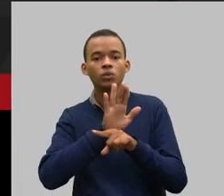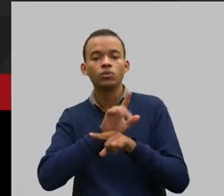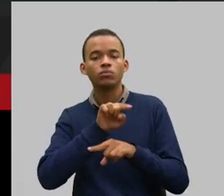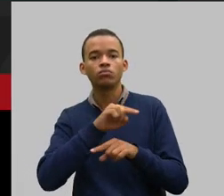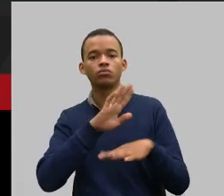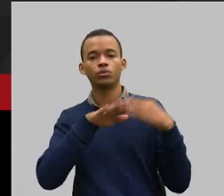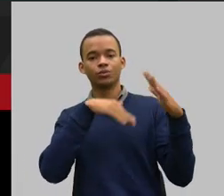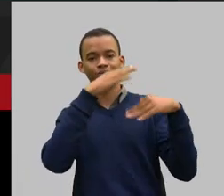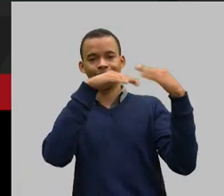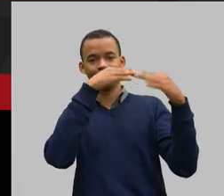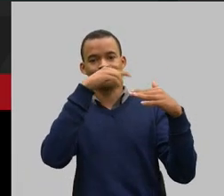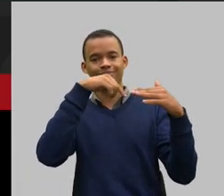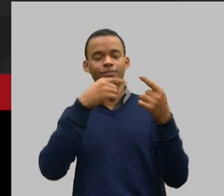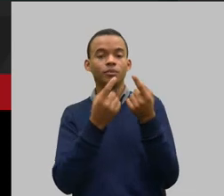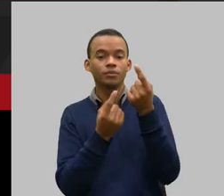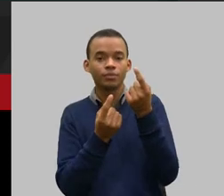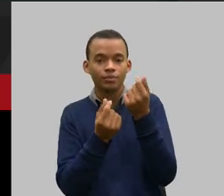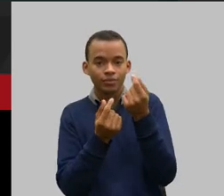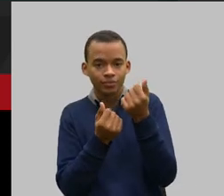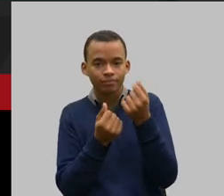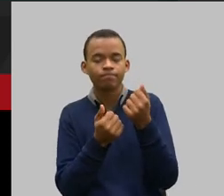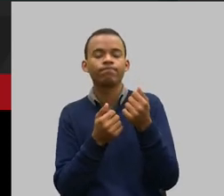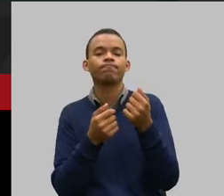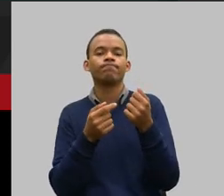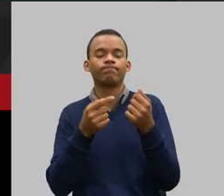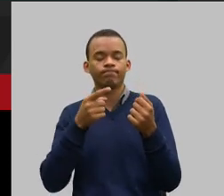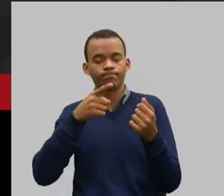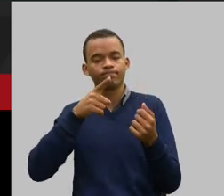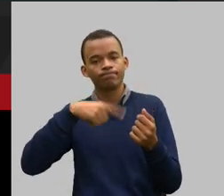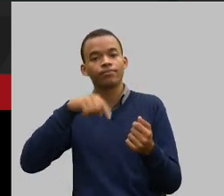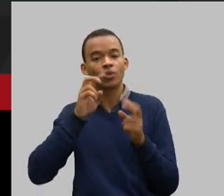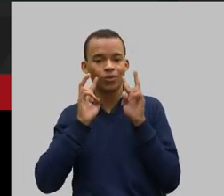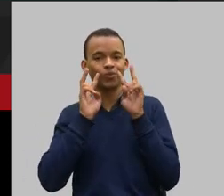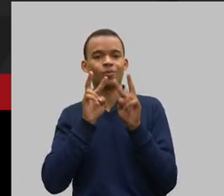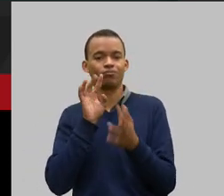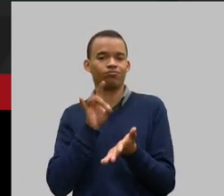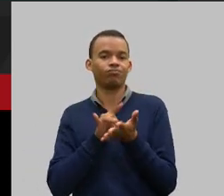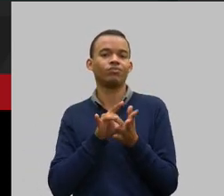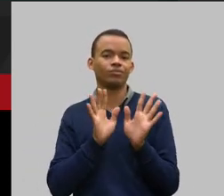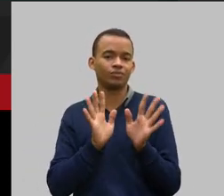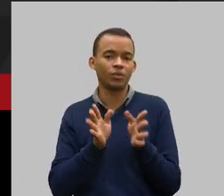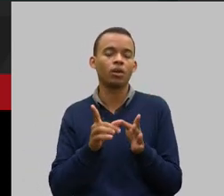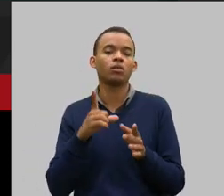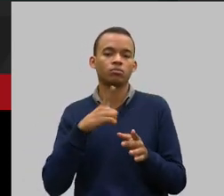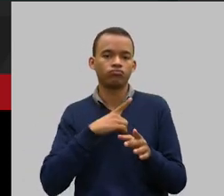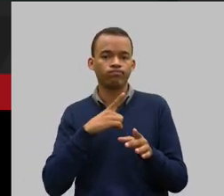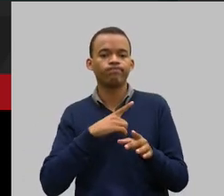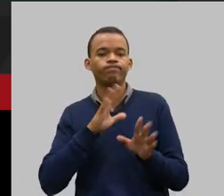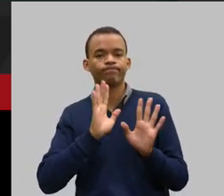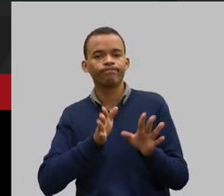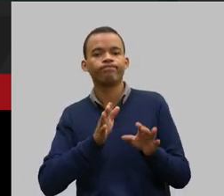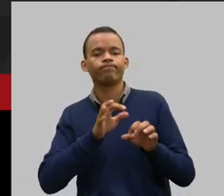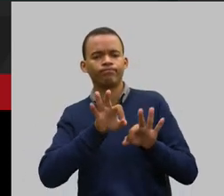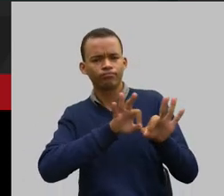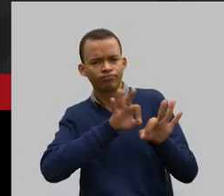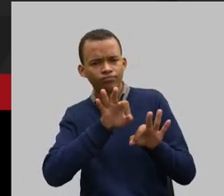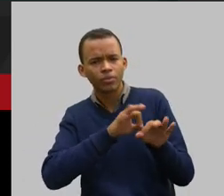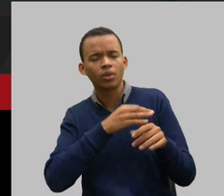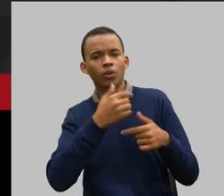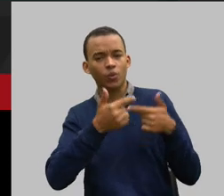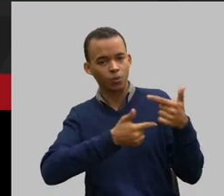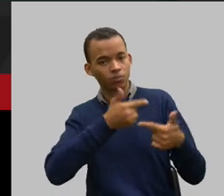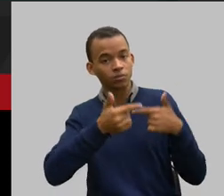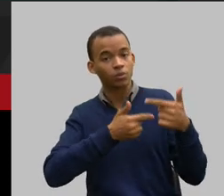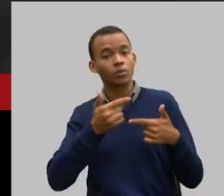e isso está sendo uma realidade as obras estão contratadas 80% delas